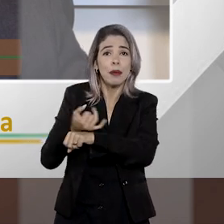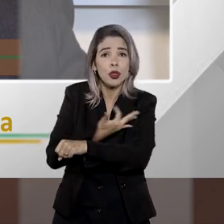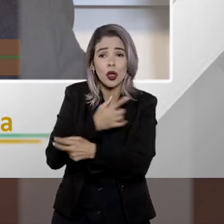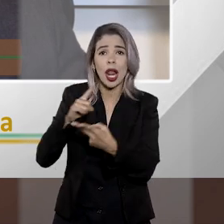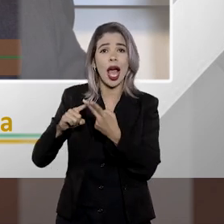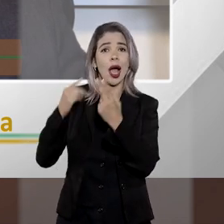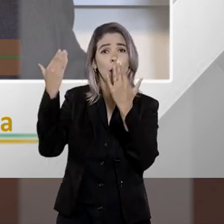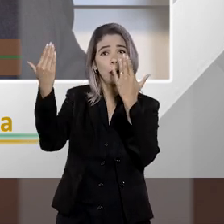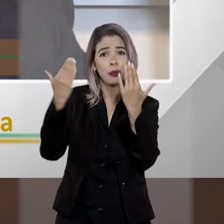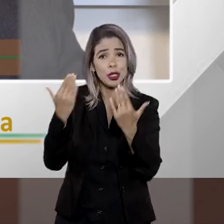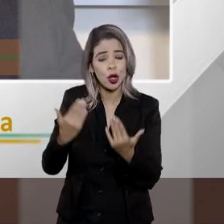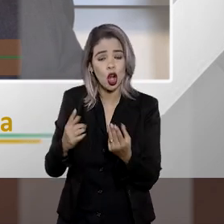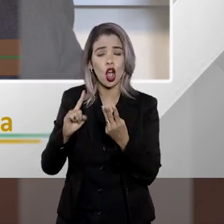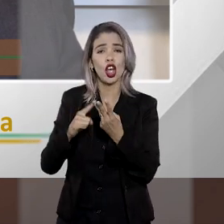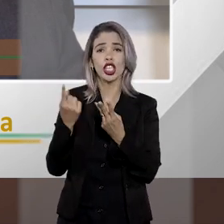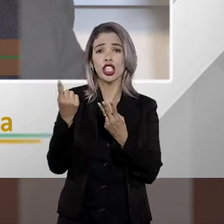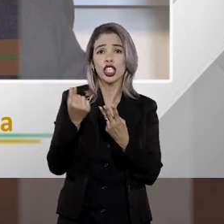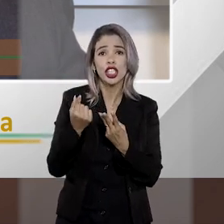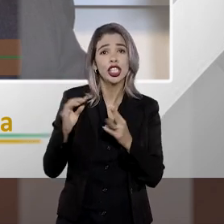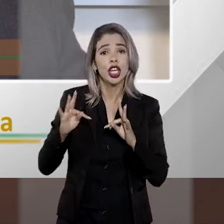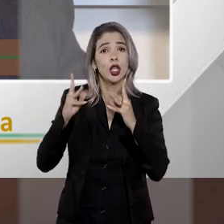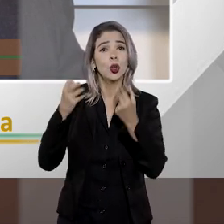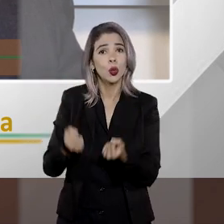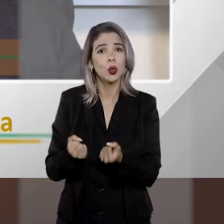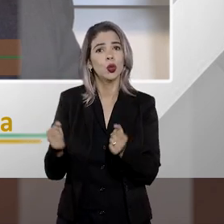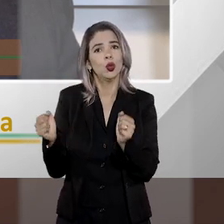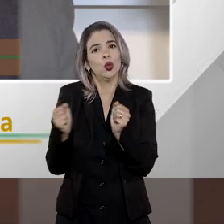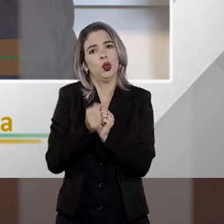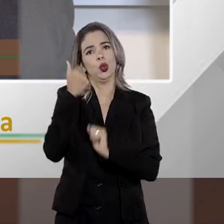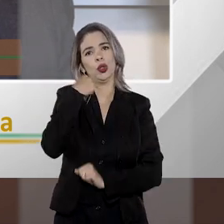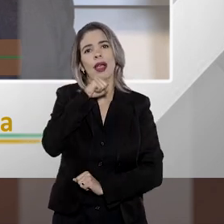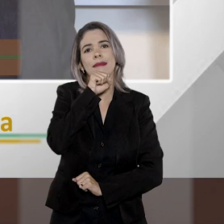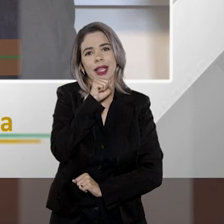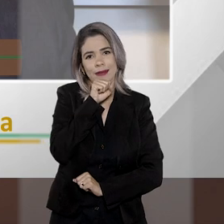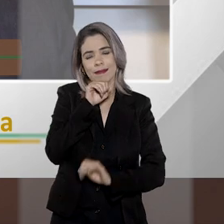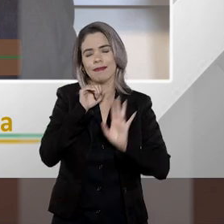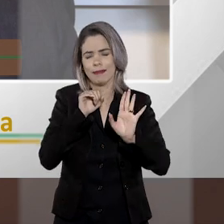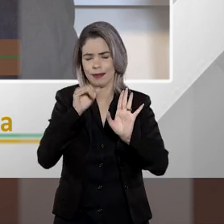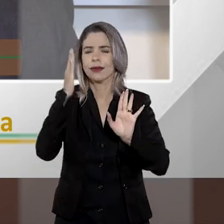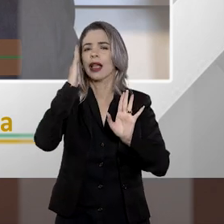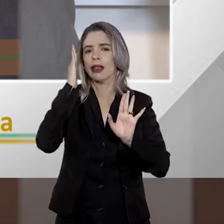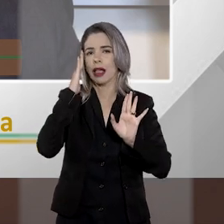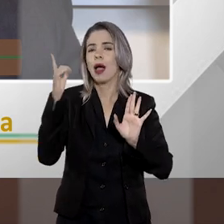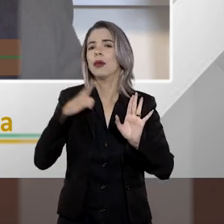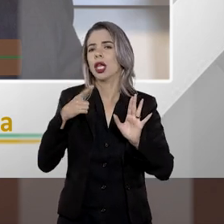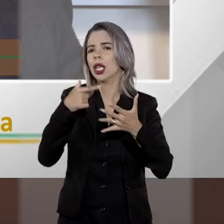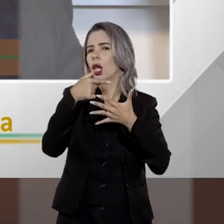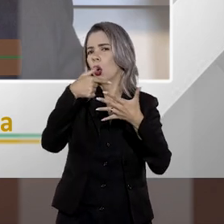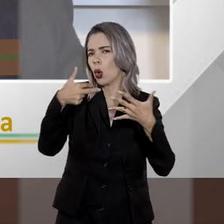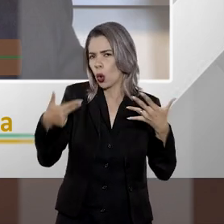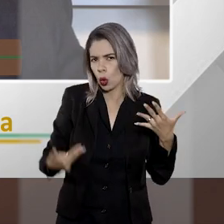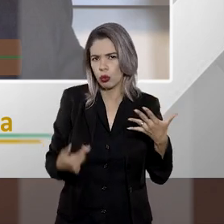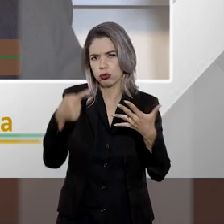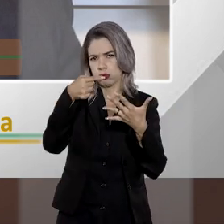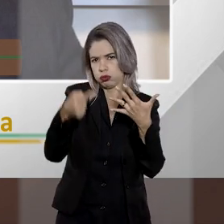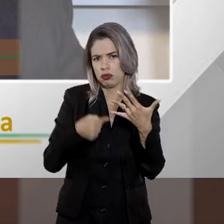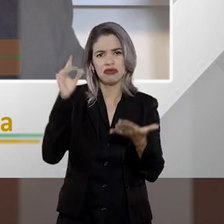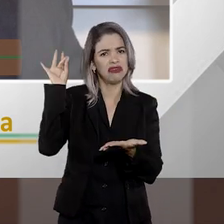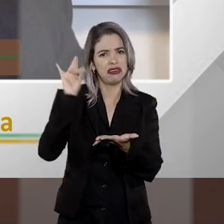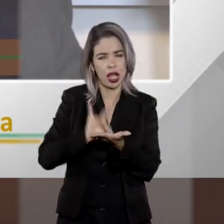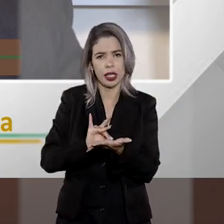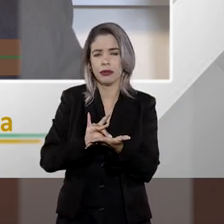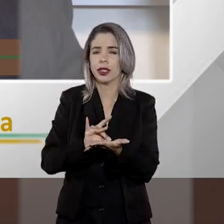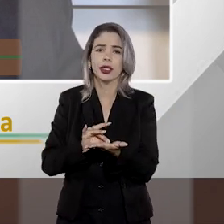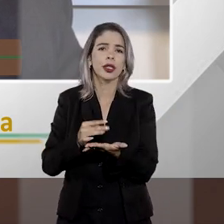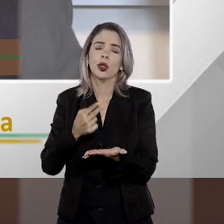dependência psicológica da criança em relação à sua genitora. É claro que existem situações fáticas que